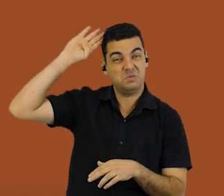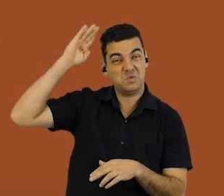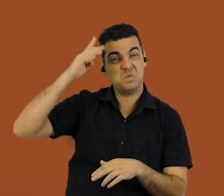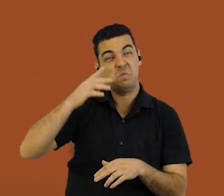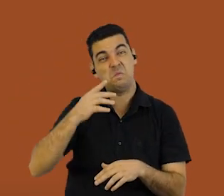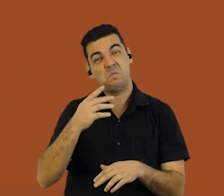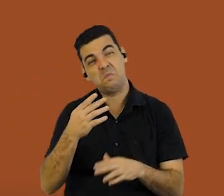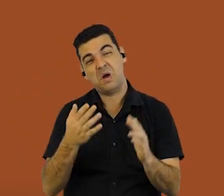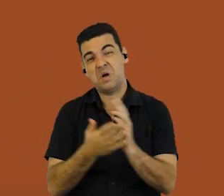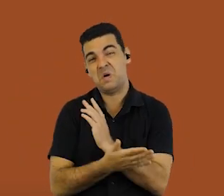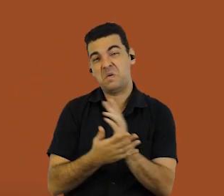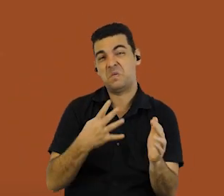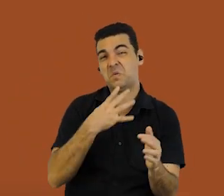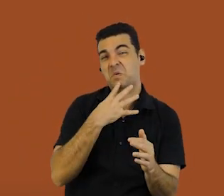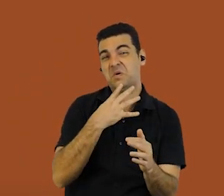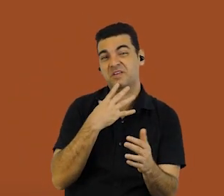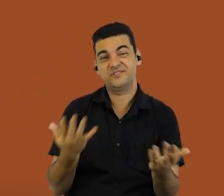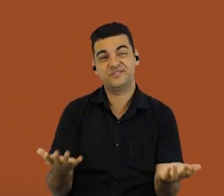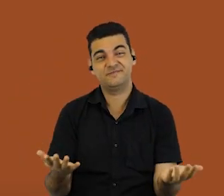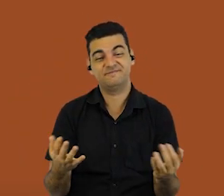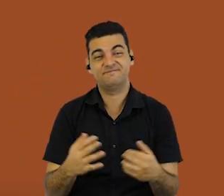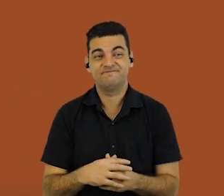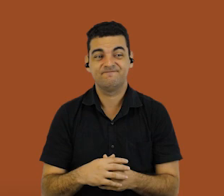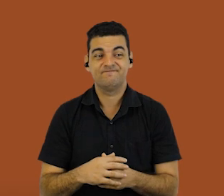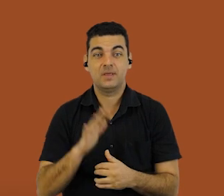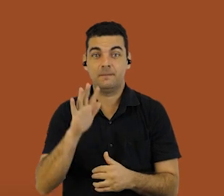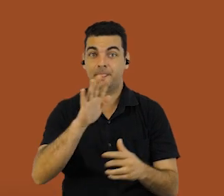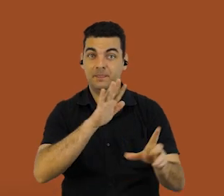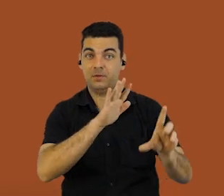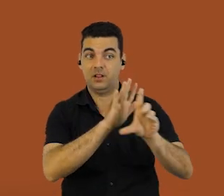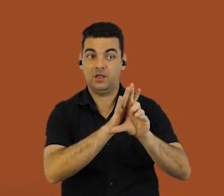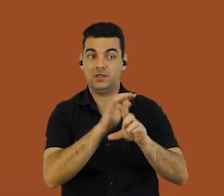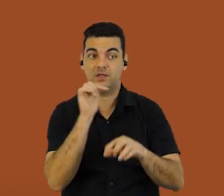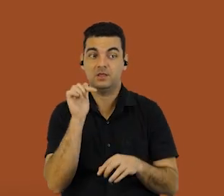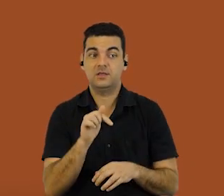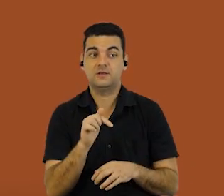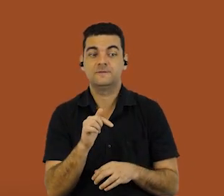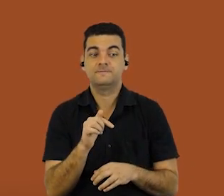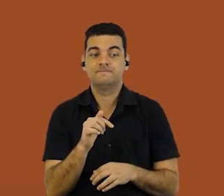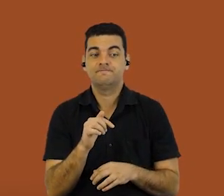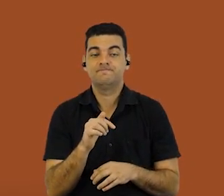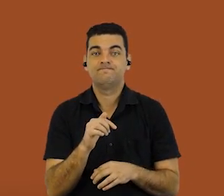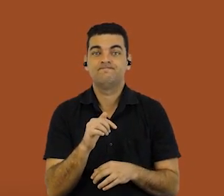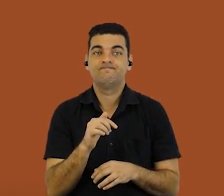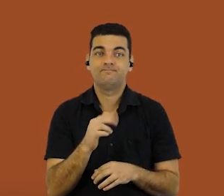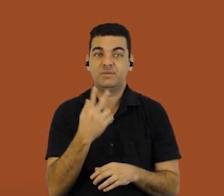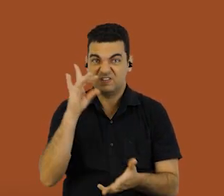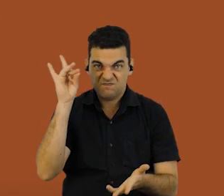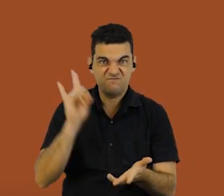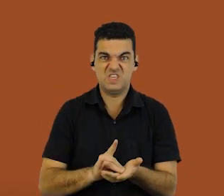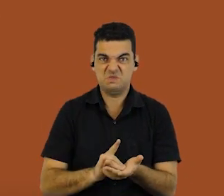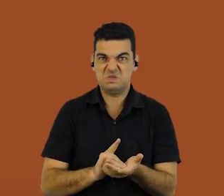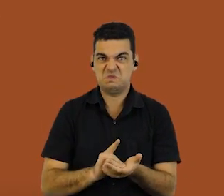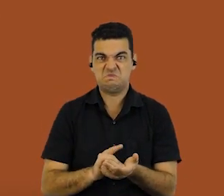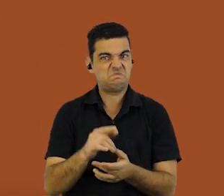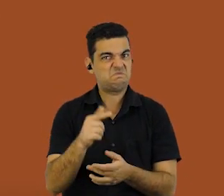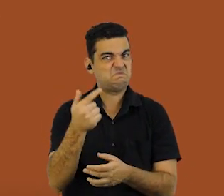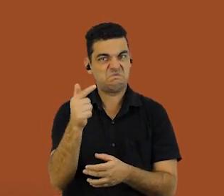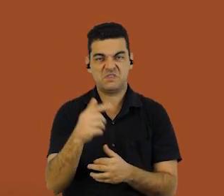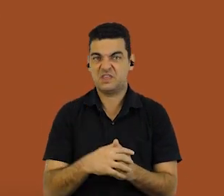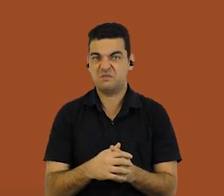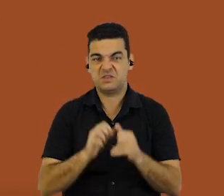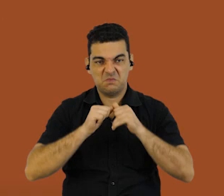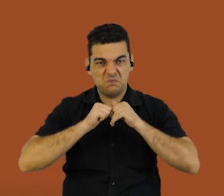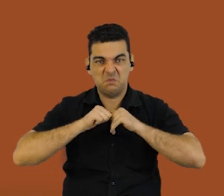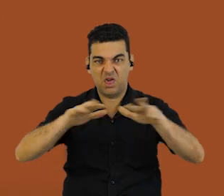acadêmico, no ambiente educacional brasileiro. É uma lei que ainda não está consolidada, no sentido de que ela